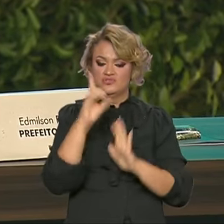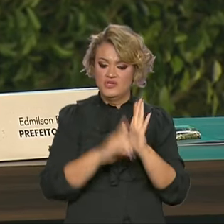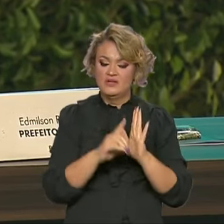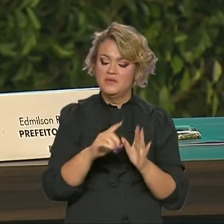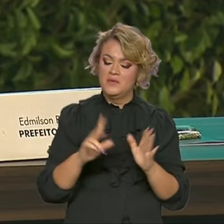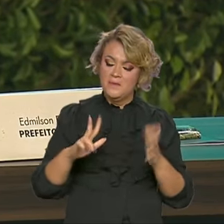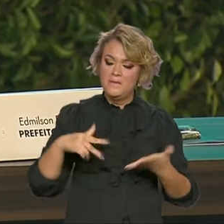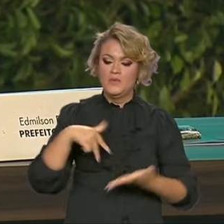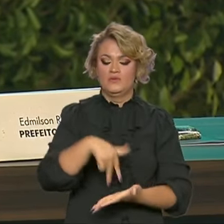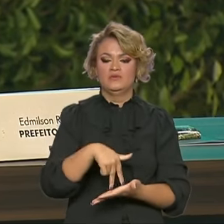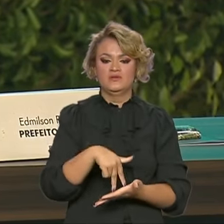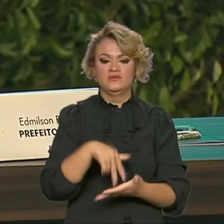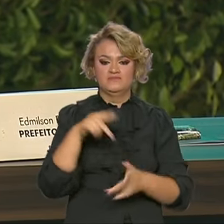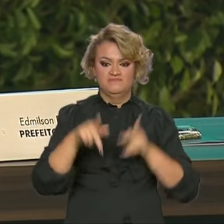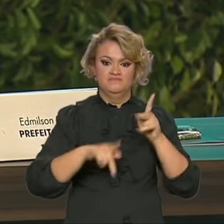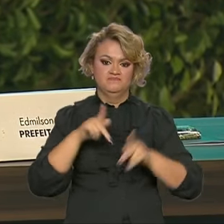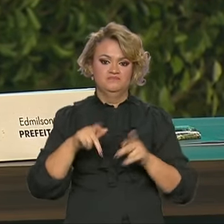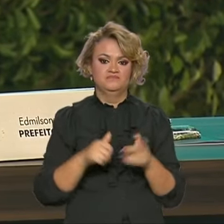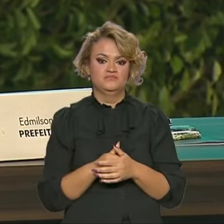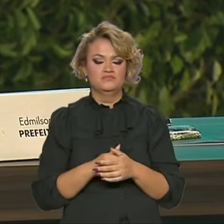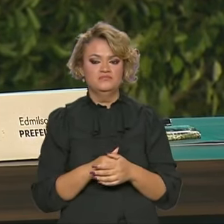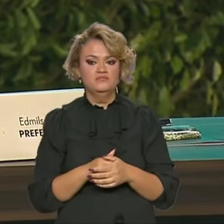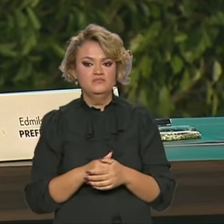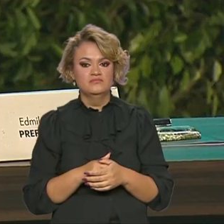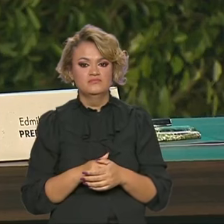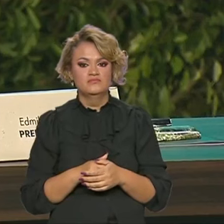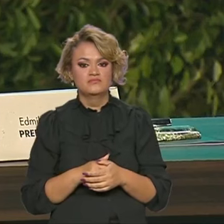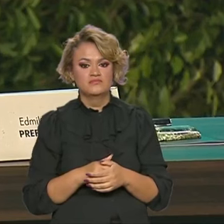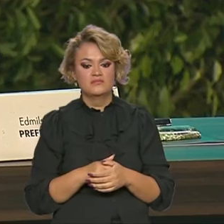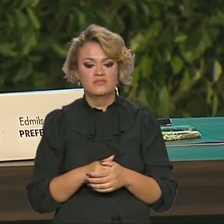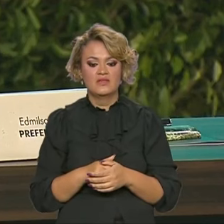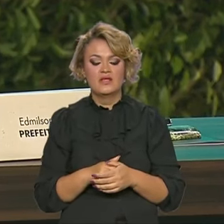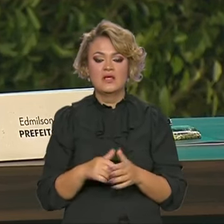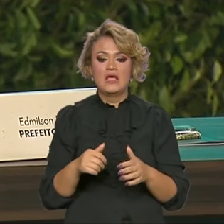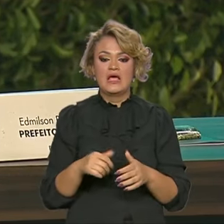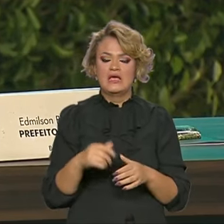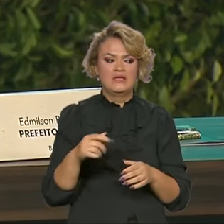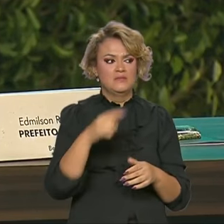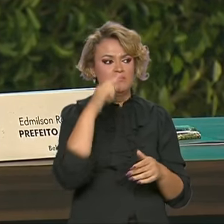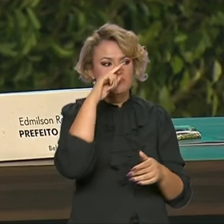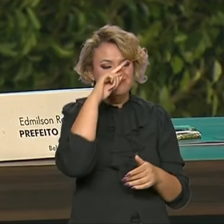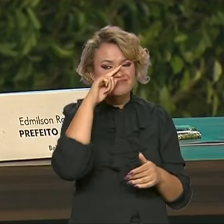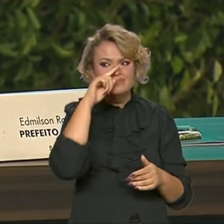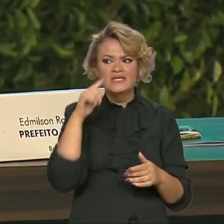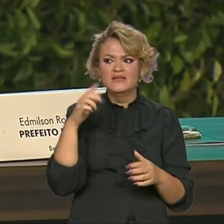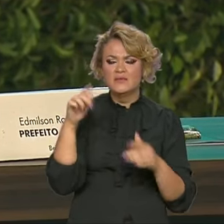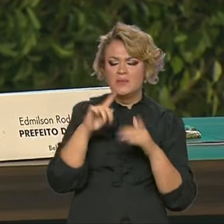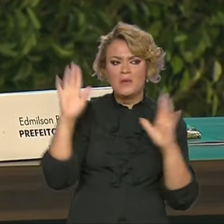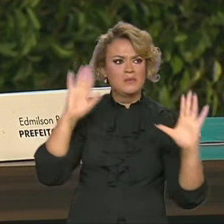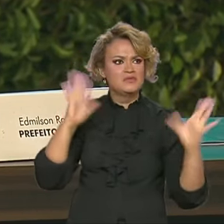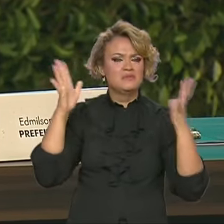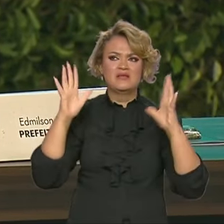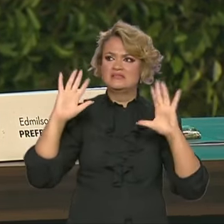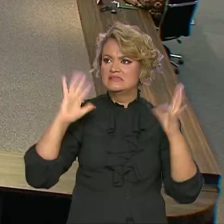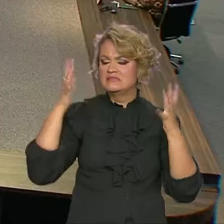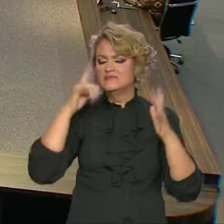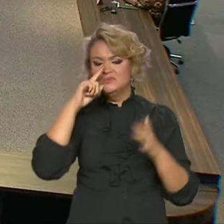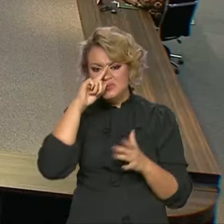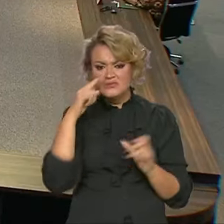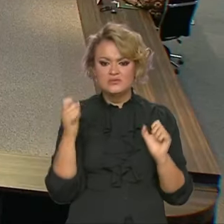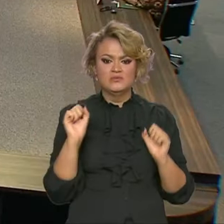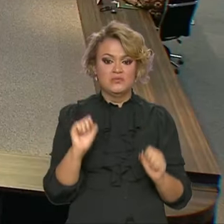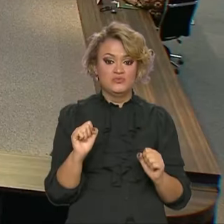o protagonismo de nossos povos. Quanto mais cresce a ameaça climática contra a vida no